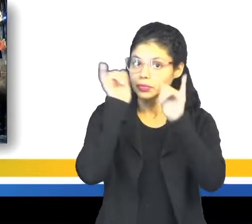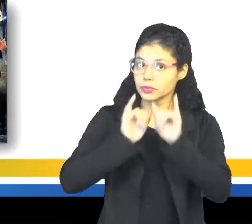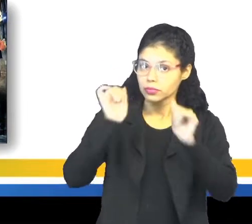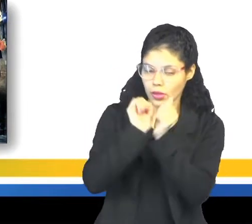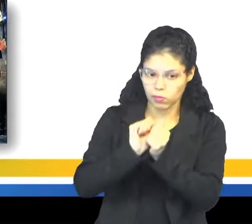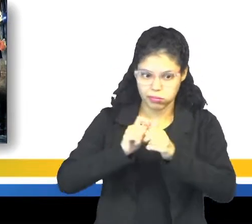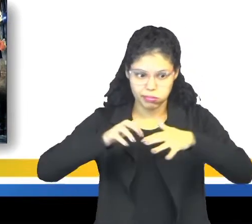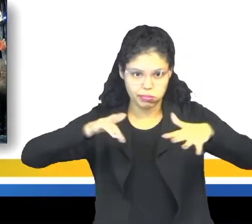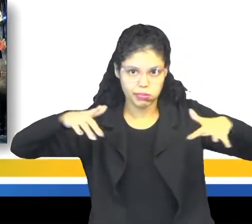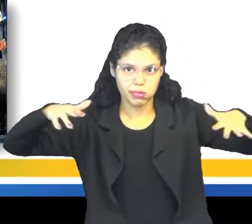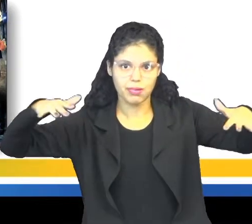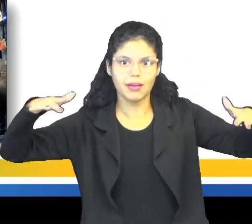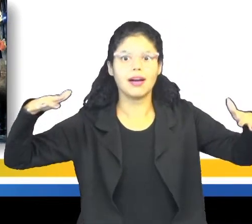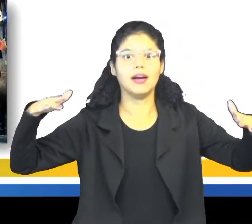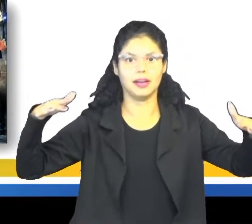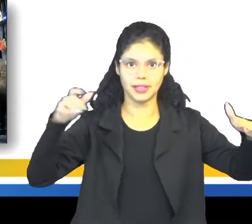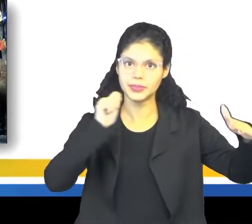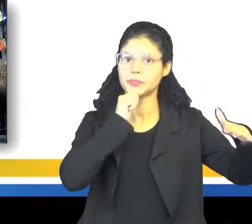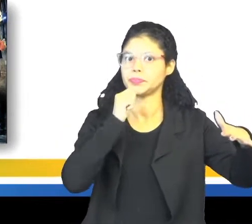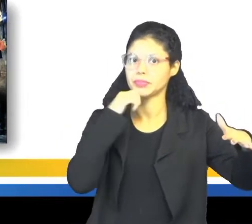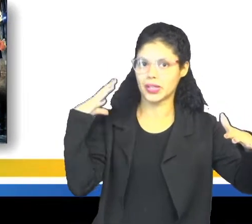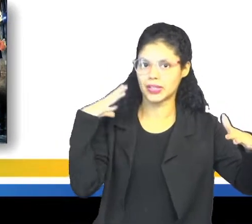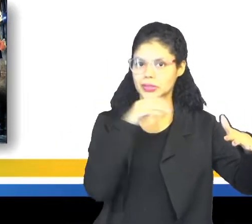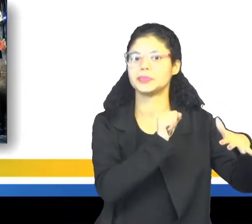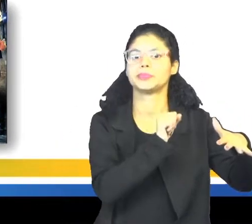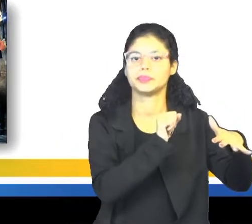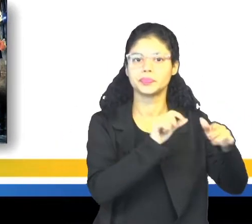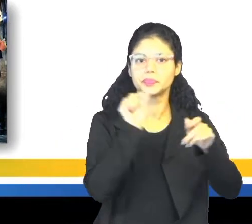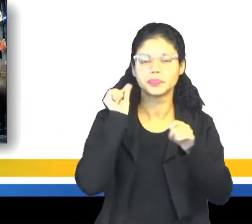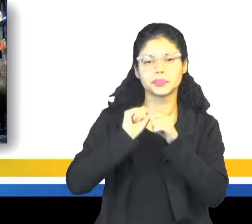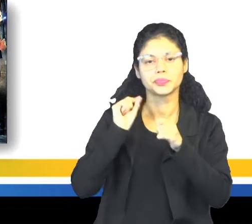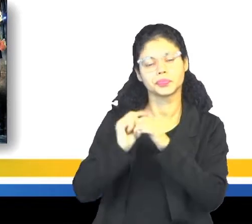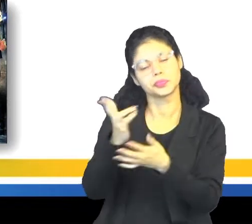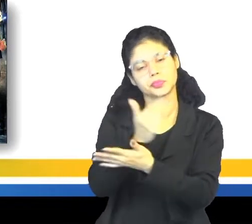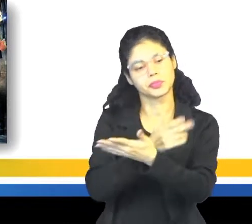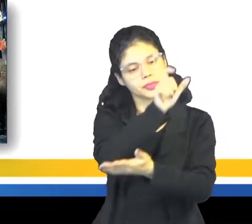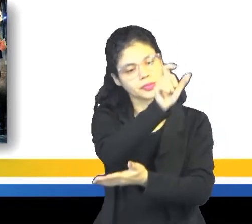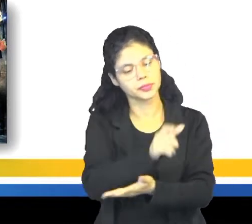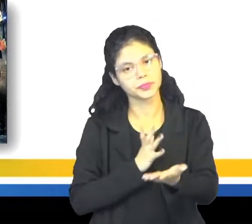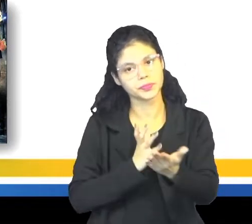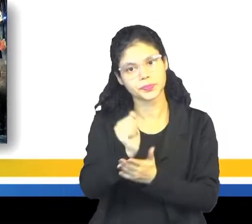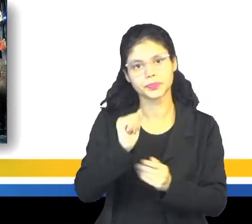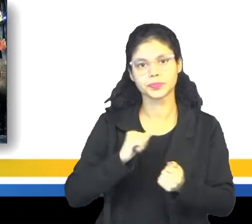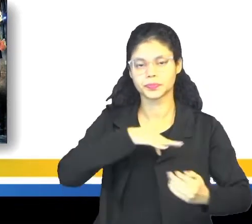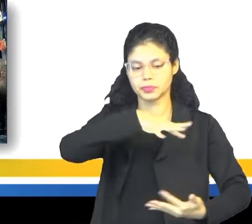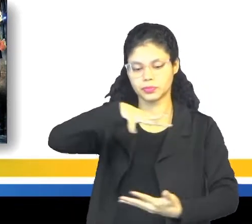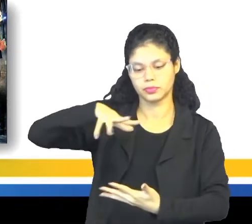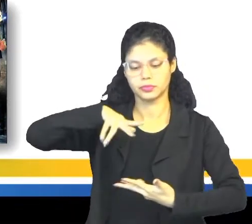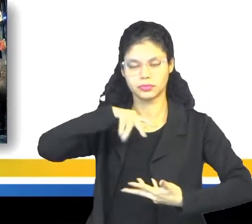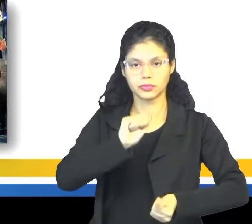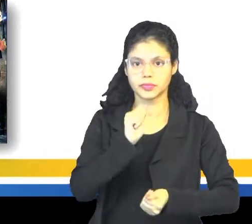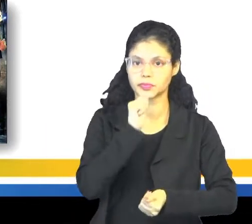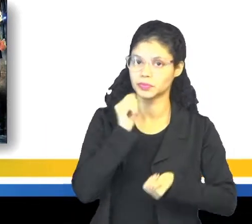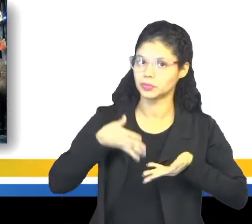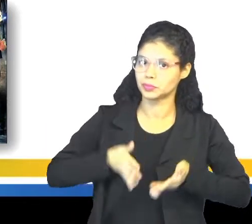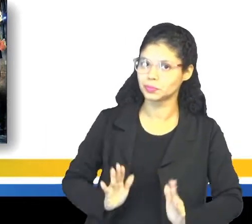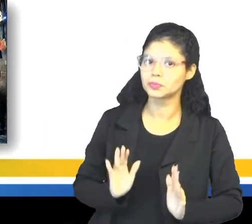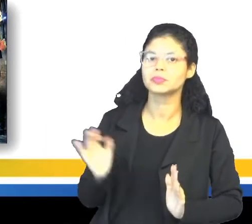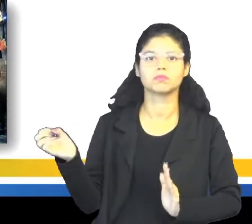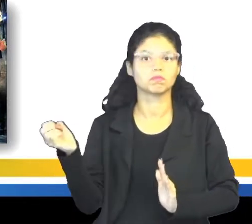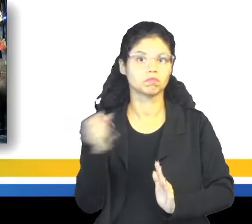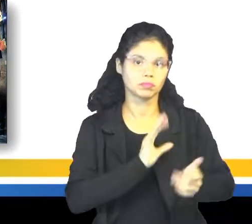se alastrou, né? E em pouco tempo, este fazer artístico conquistaria o mundo e fazia nascer